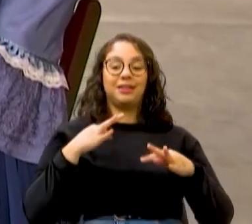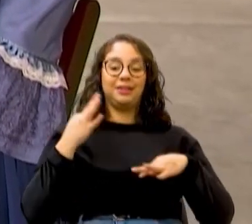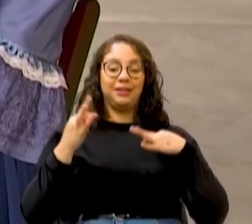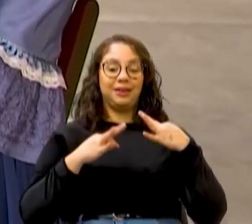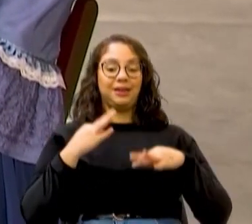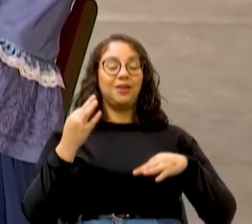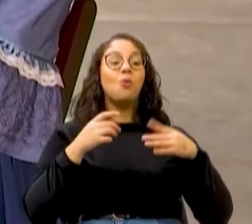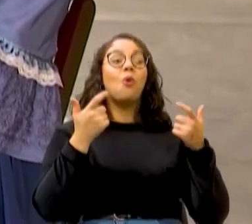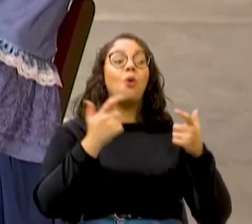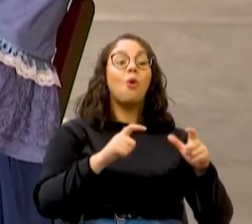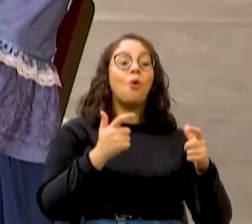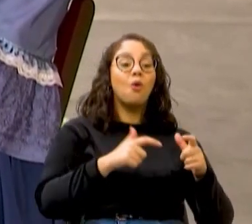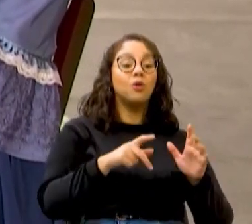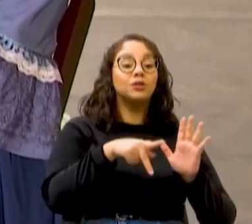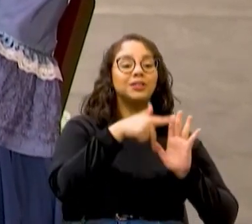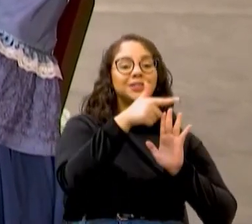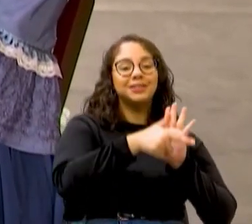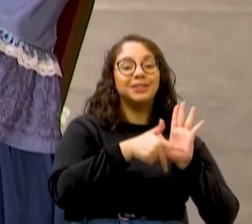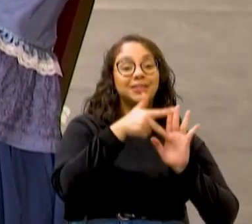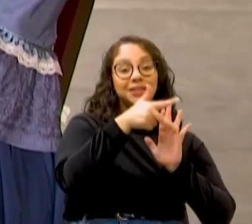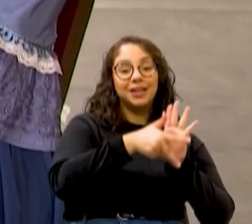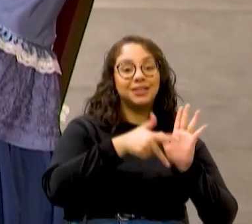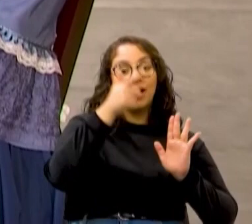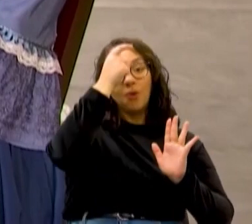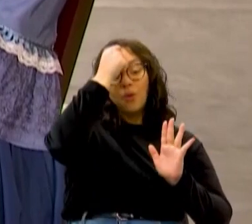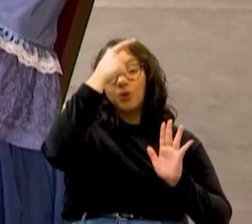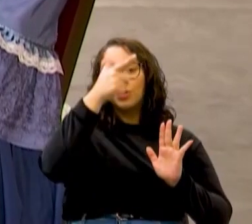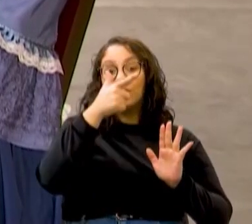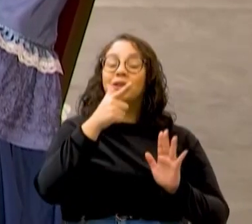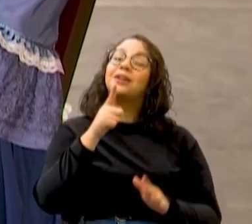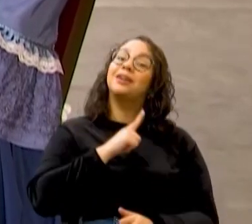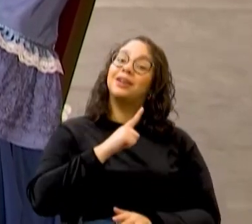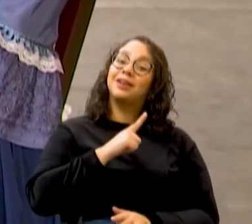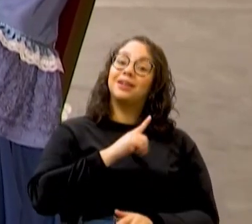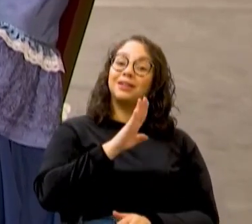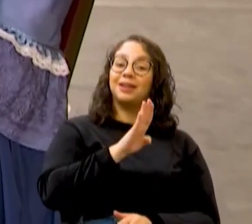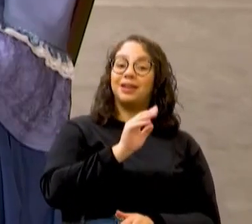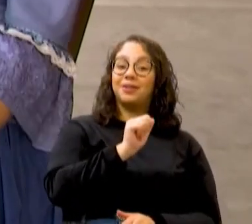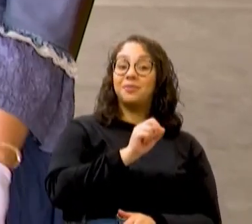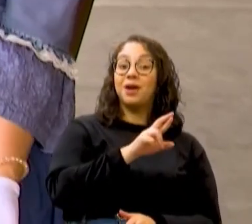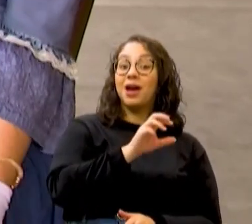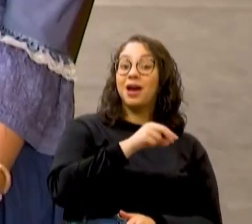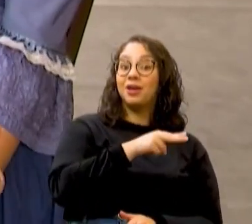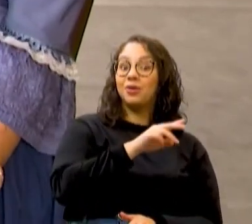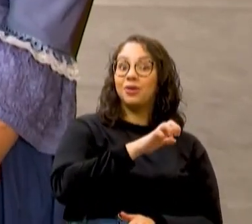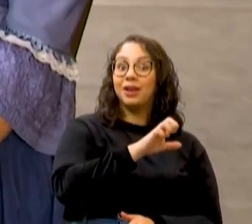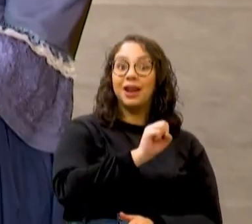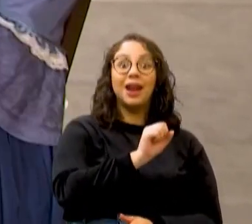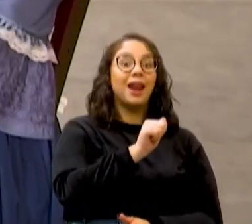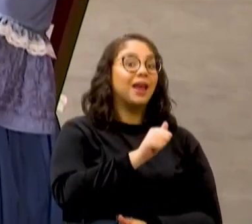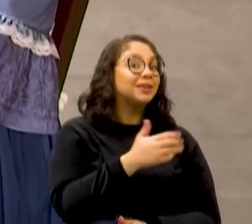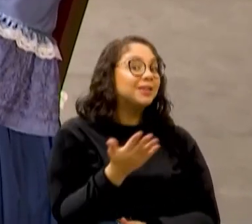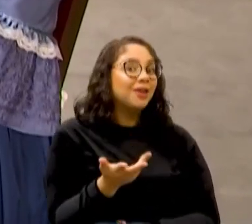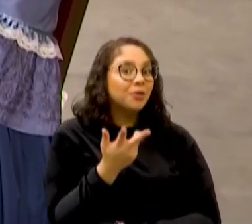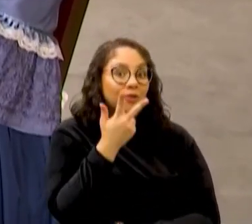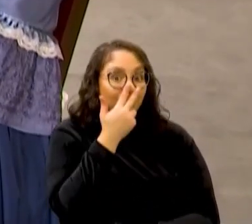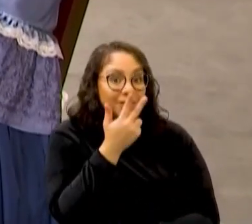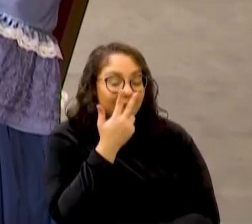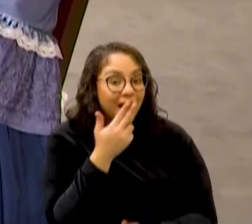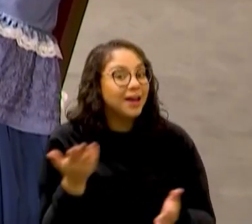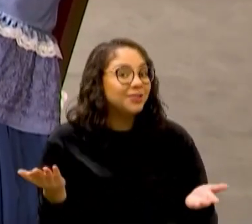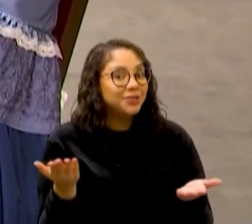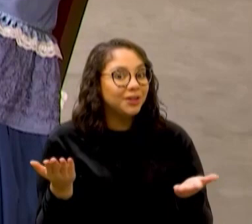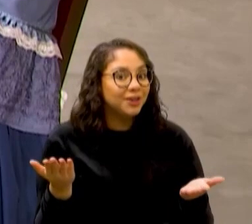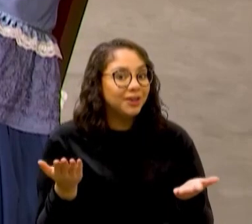guia de turismo nós estamos na Estação Cultura e temos a Baronesa E aí que que você acha